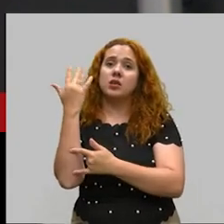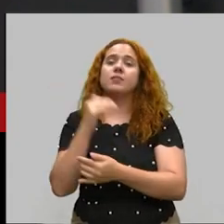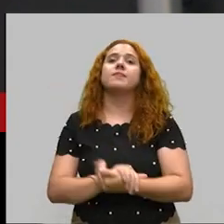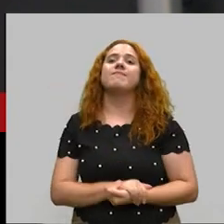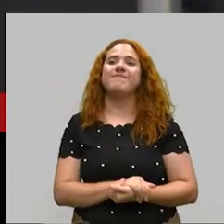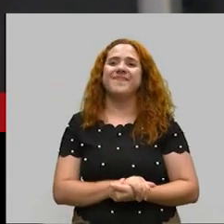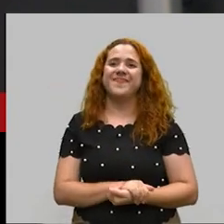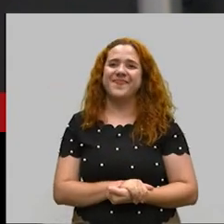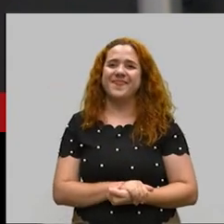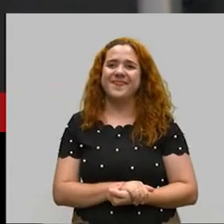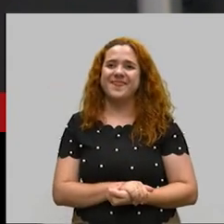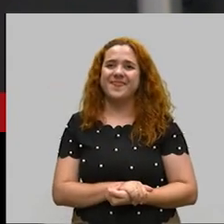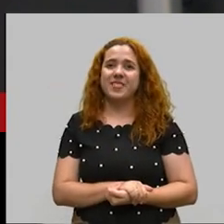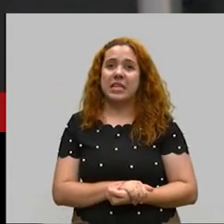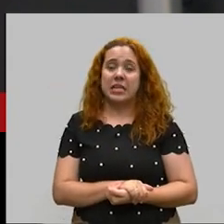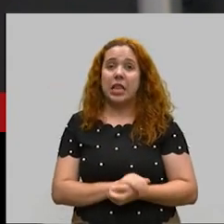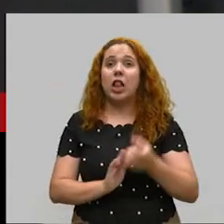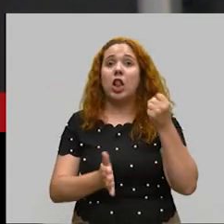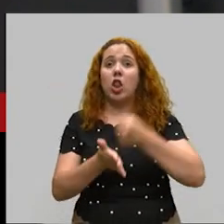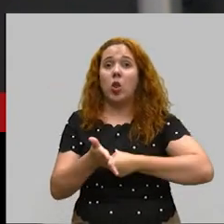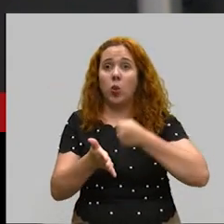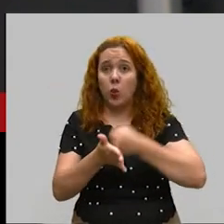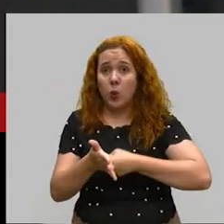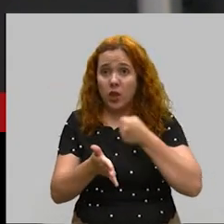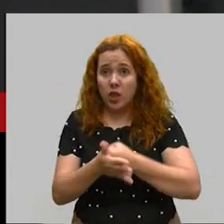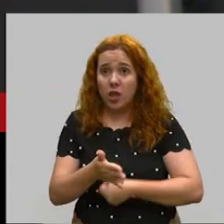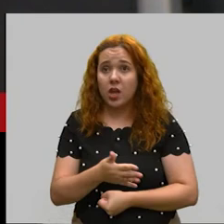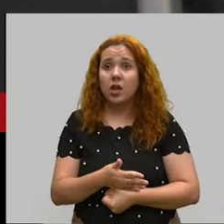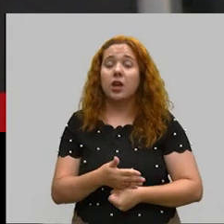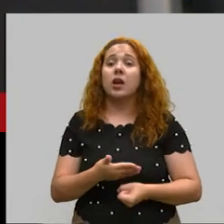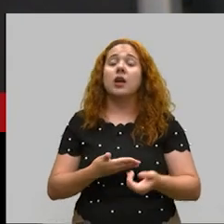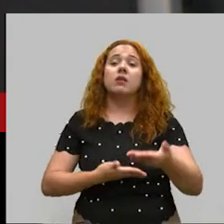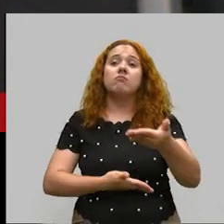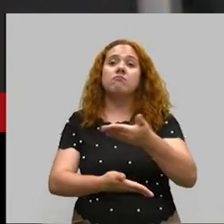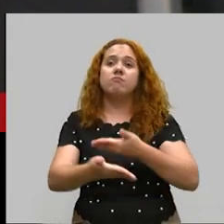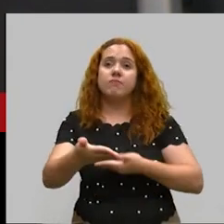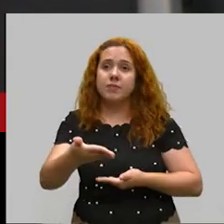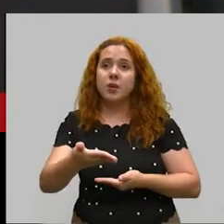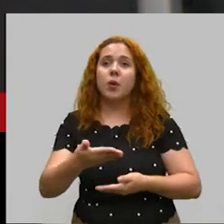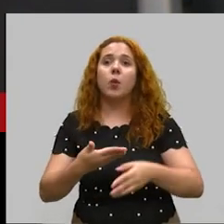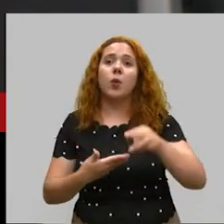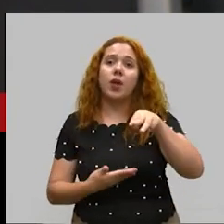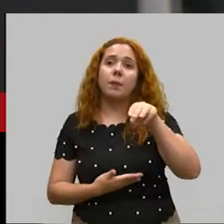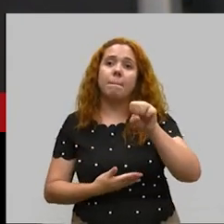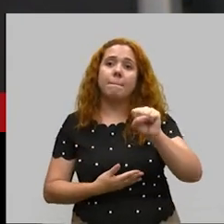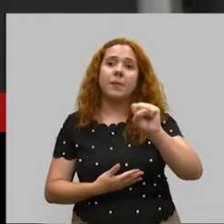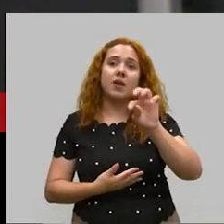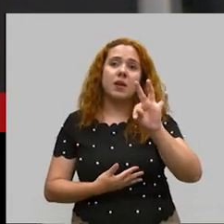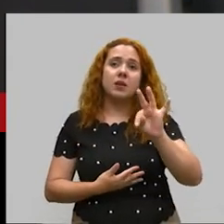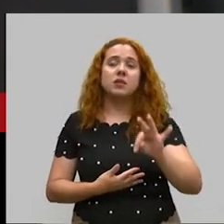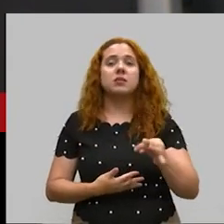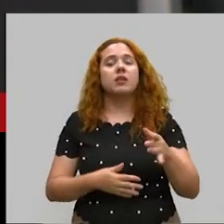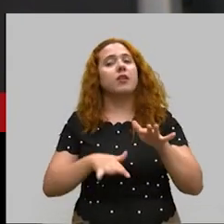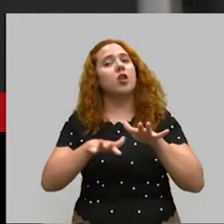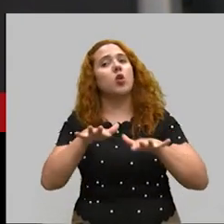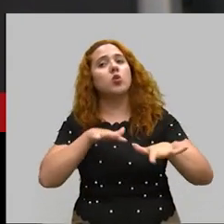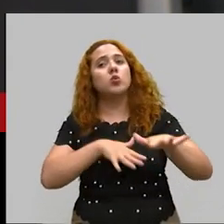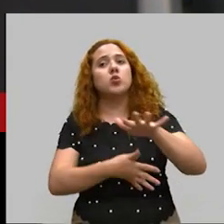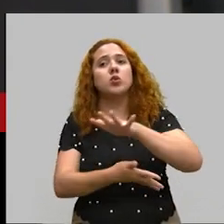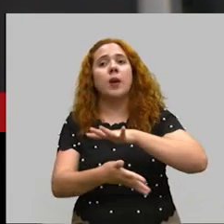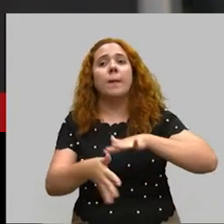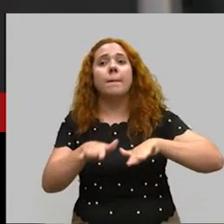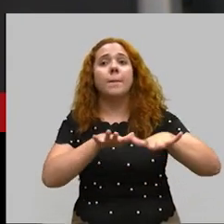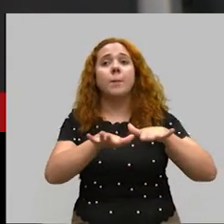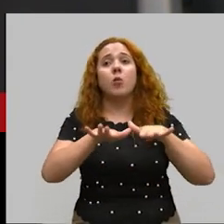alegria fruto de muita luta da parceria do MST e e os outros movimentos do campo com a